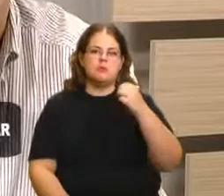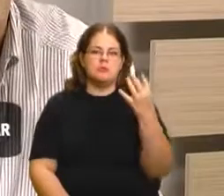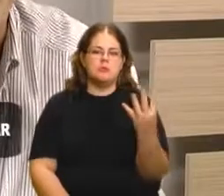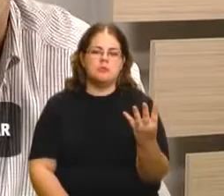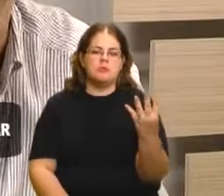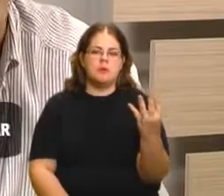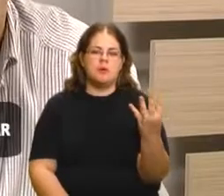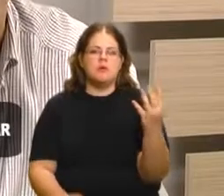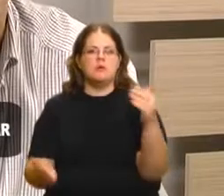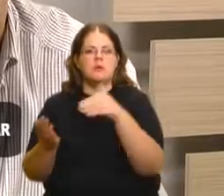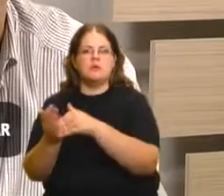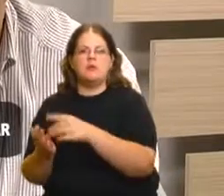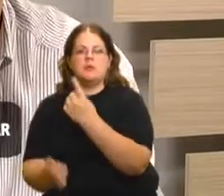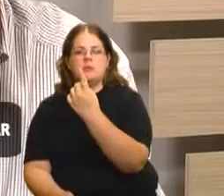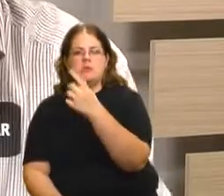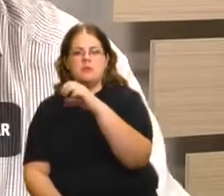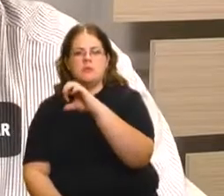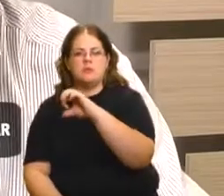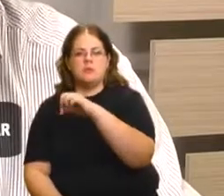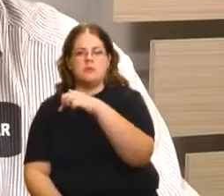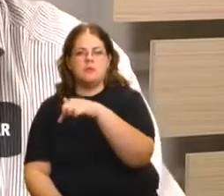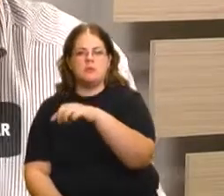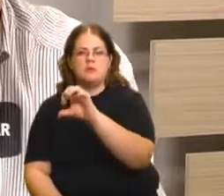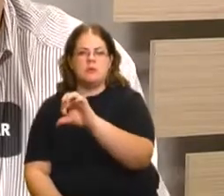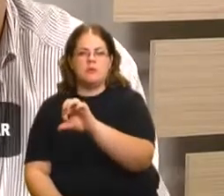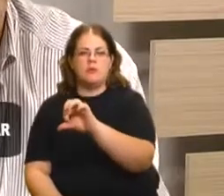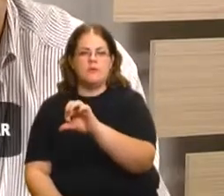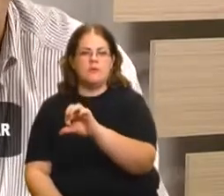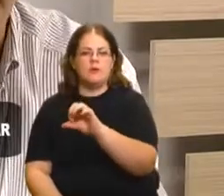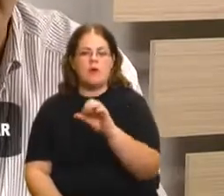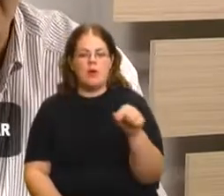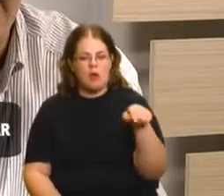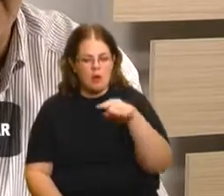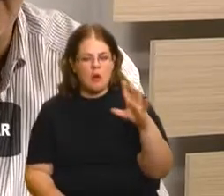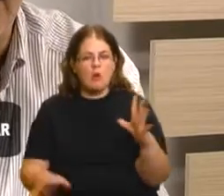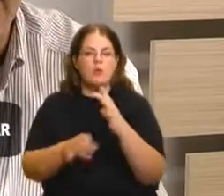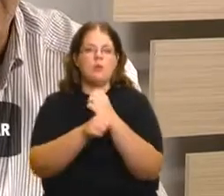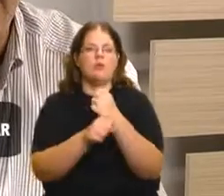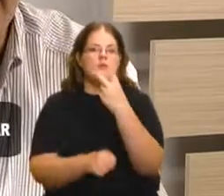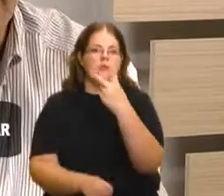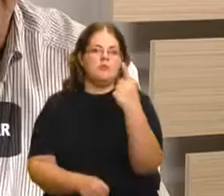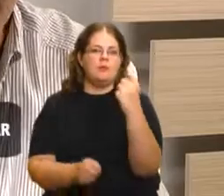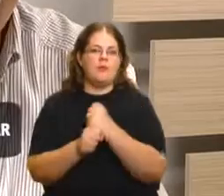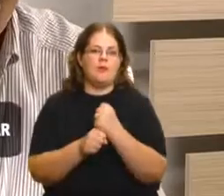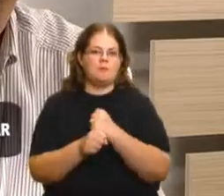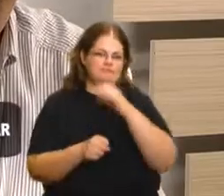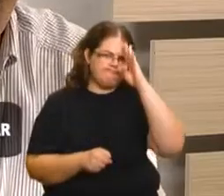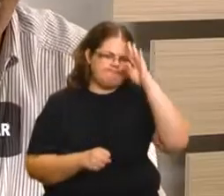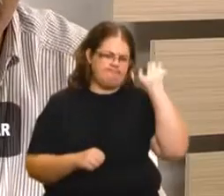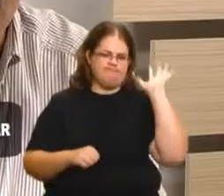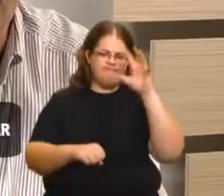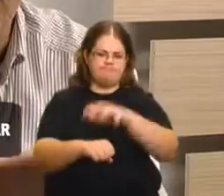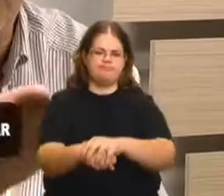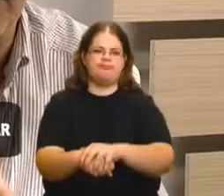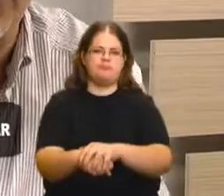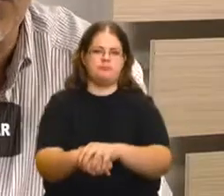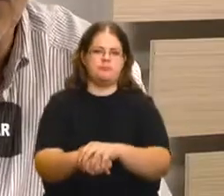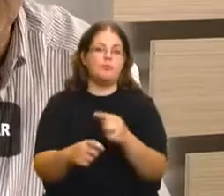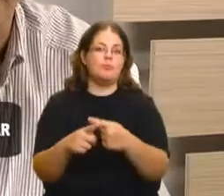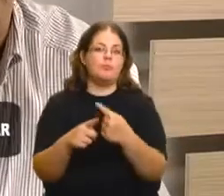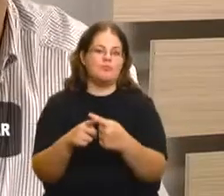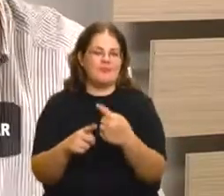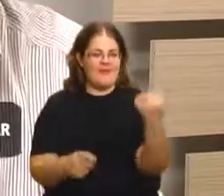até 79, Lucas? Que quando durou os 21 anos de ditadura. Então a gente trazer pessoas como o